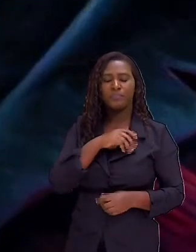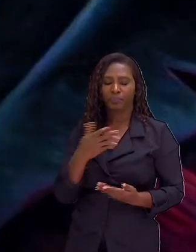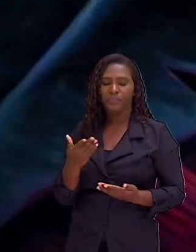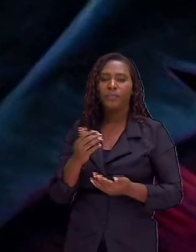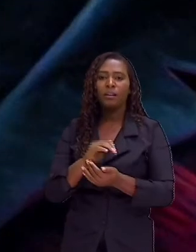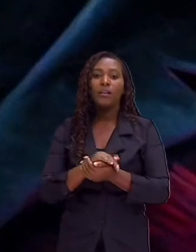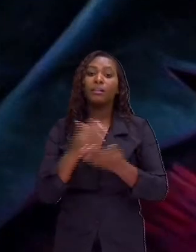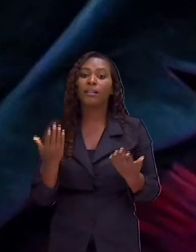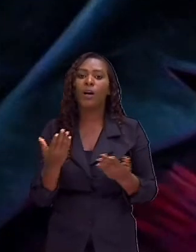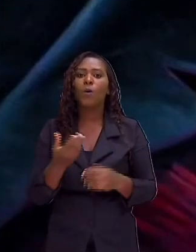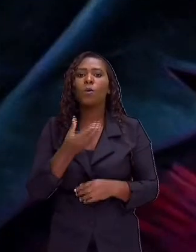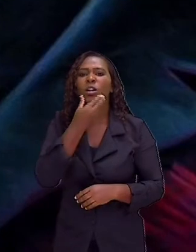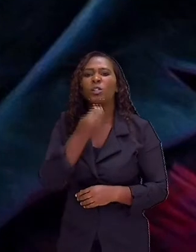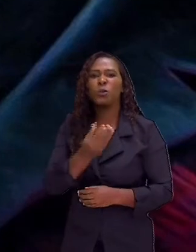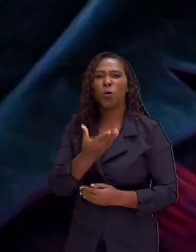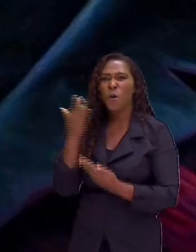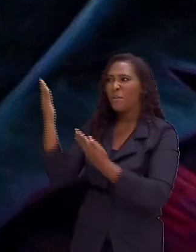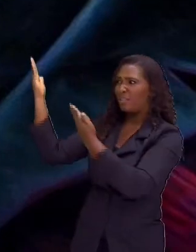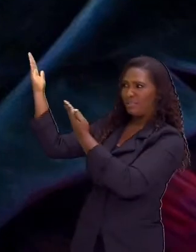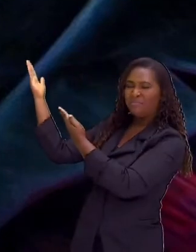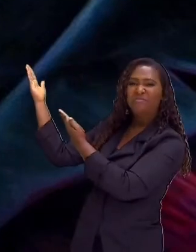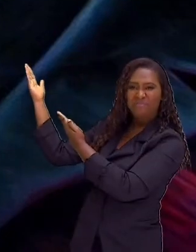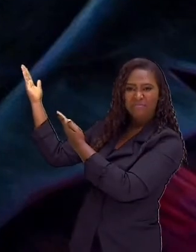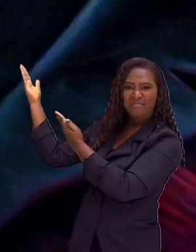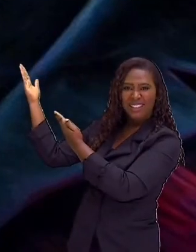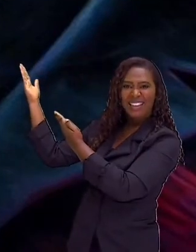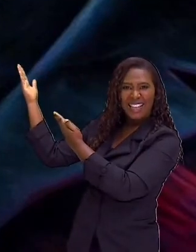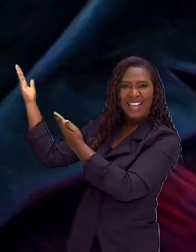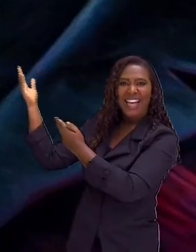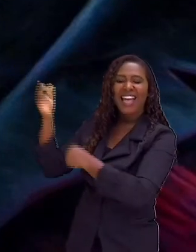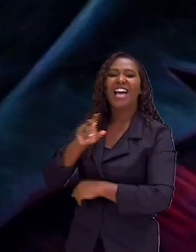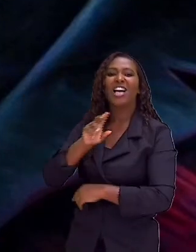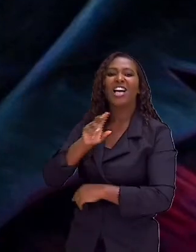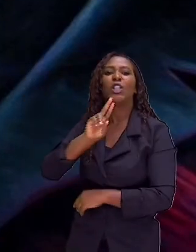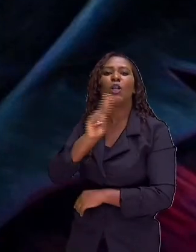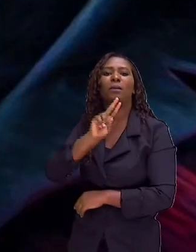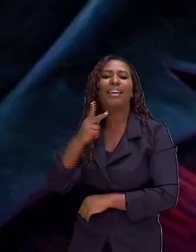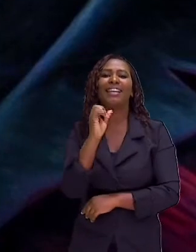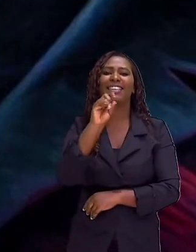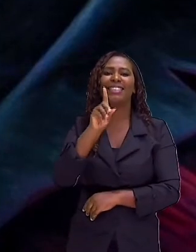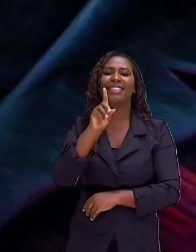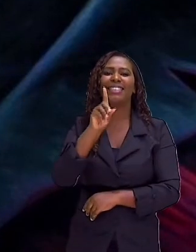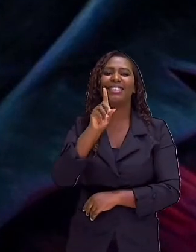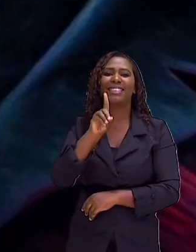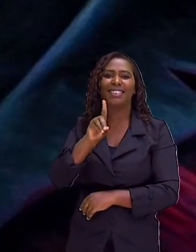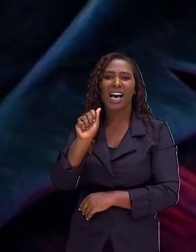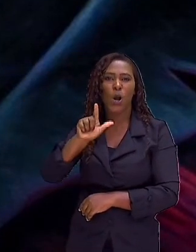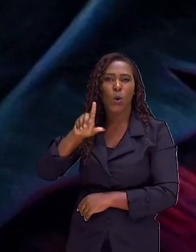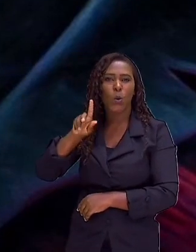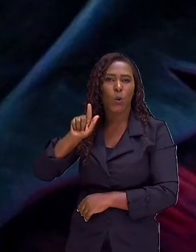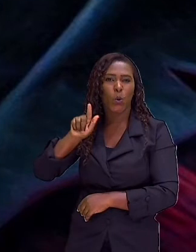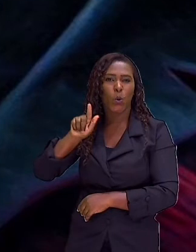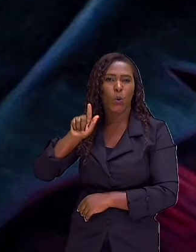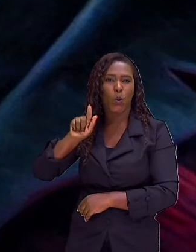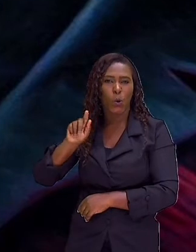para lutar contra o domínio espanhol. Esse episódio passou à história como Grito de